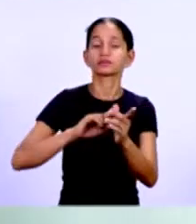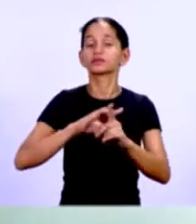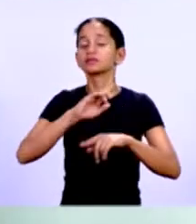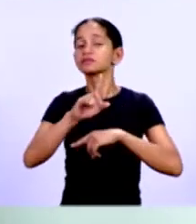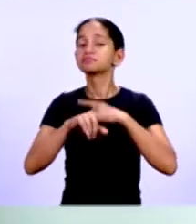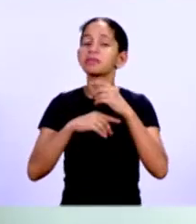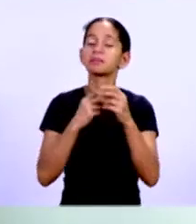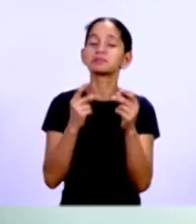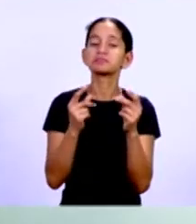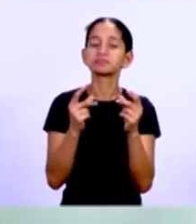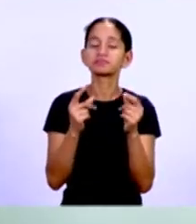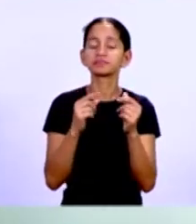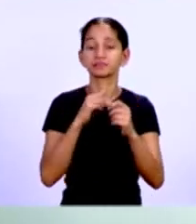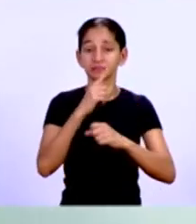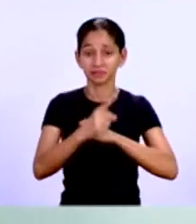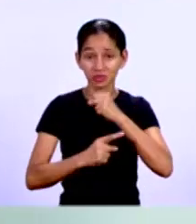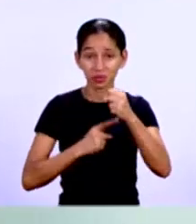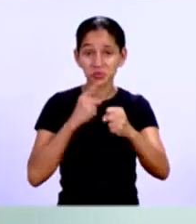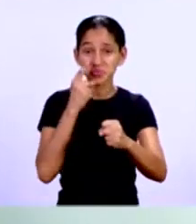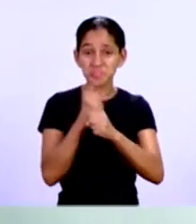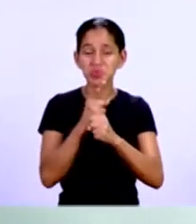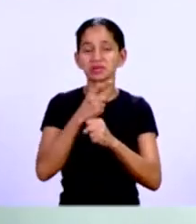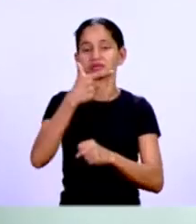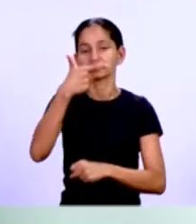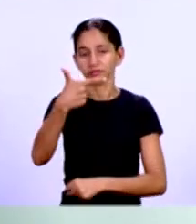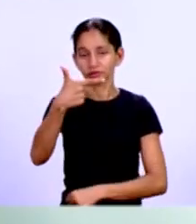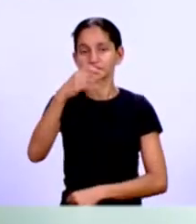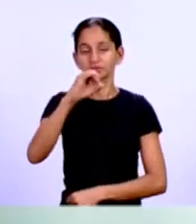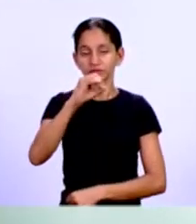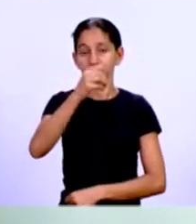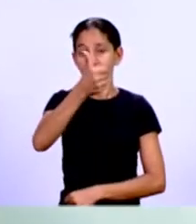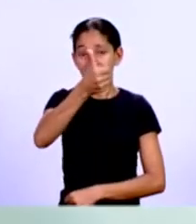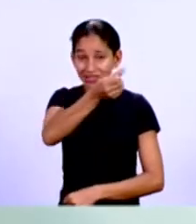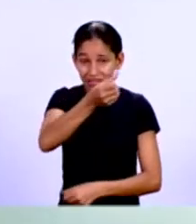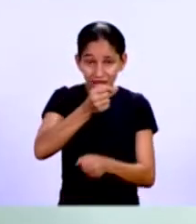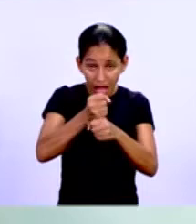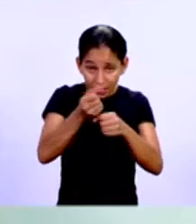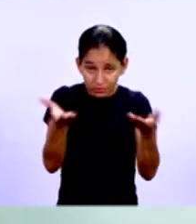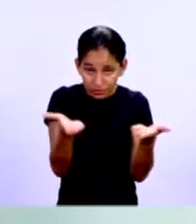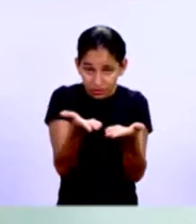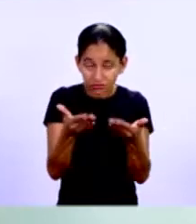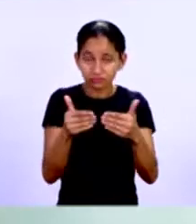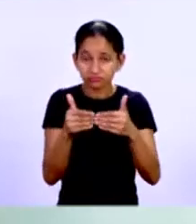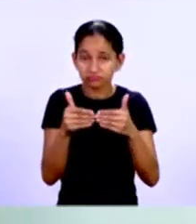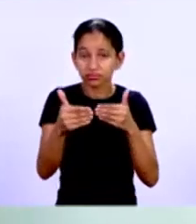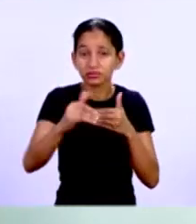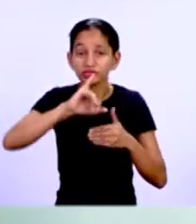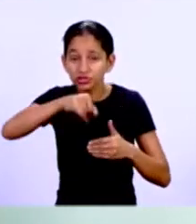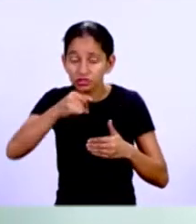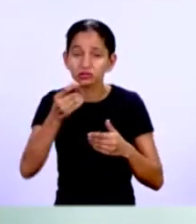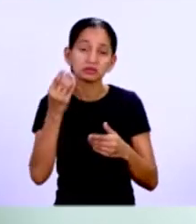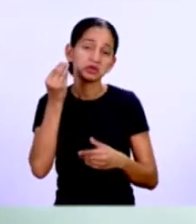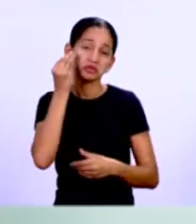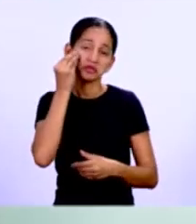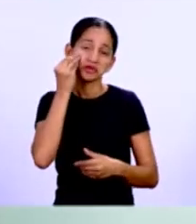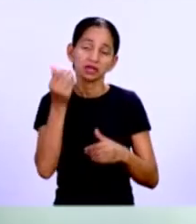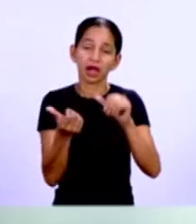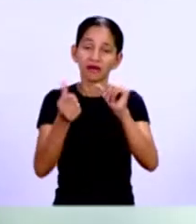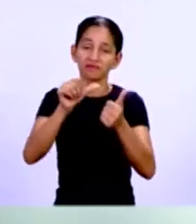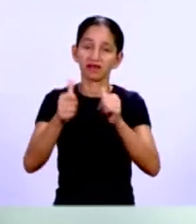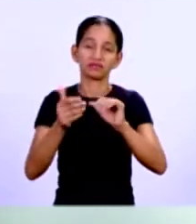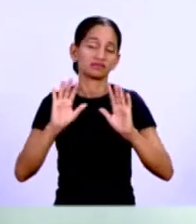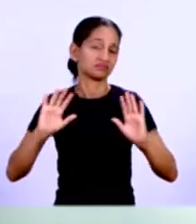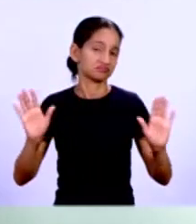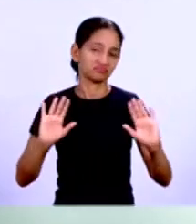o ano que vem, a gente vai ver se o dólar está a 4 ou se está a 3. E você vai decidir se vale a pena ou não comprar esse dólar ou não.